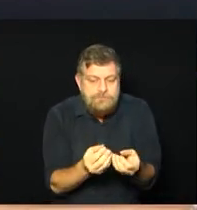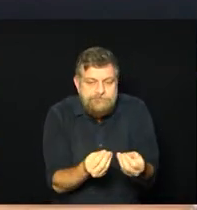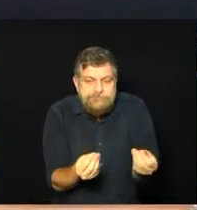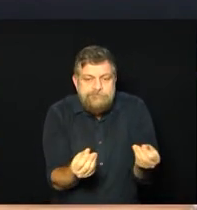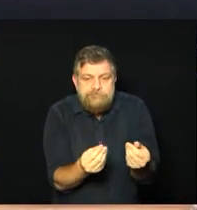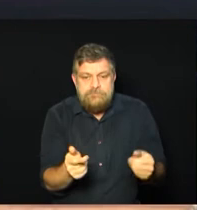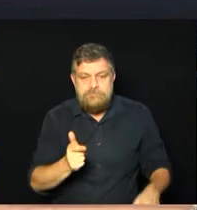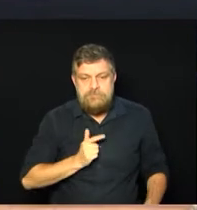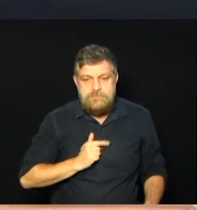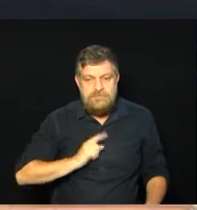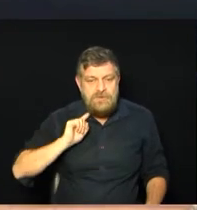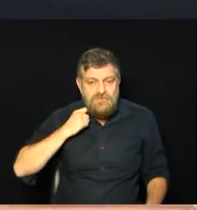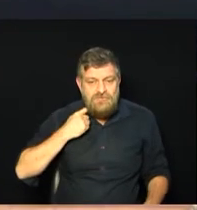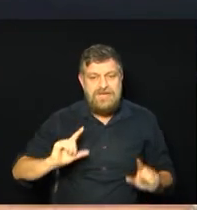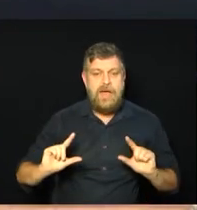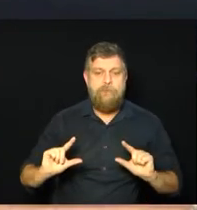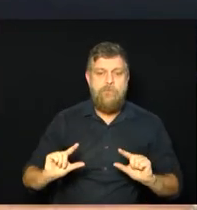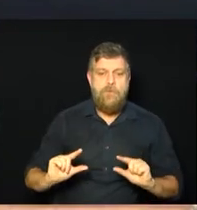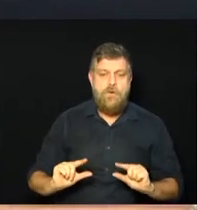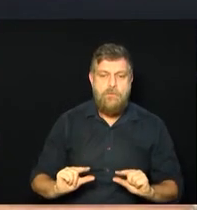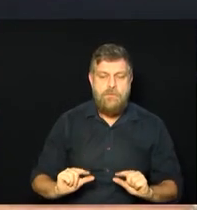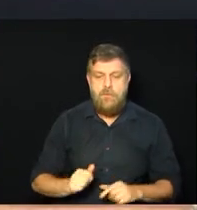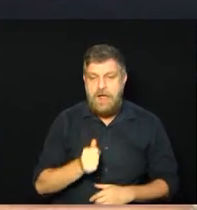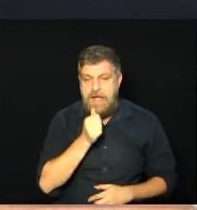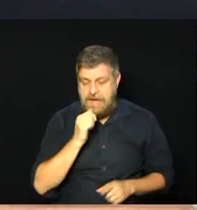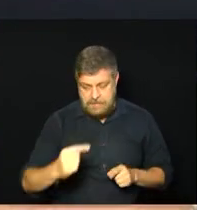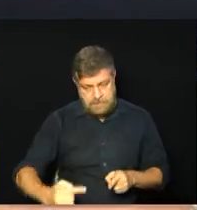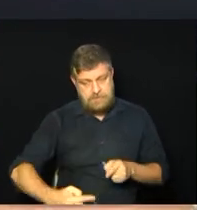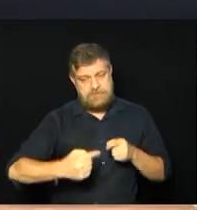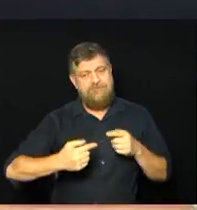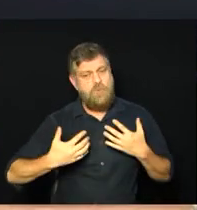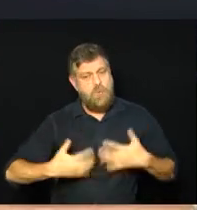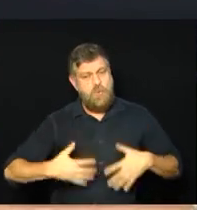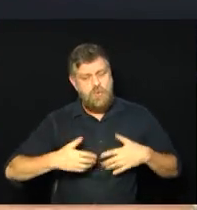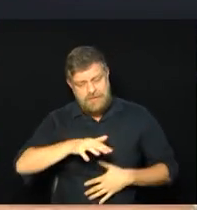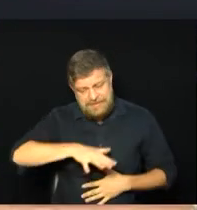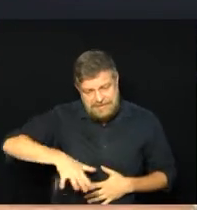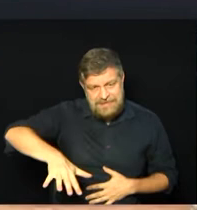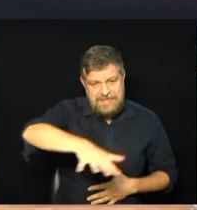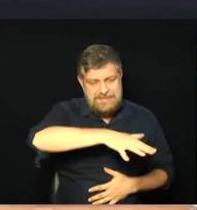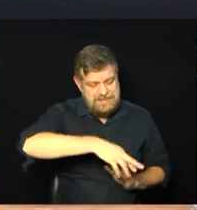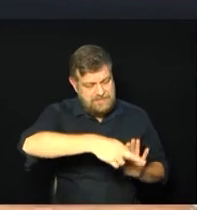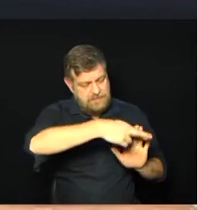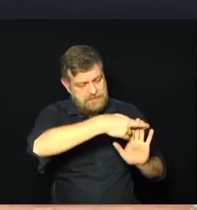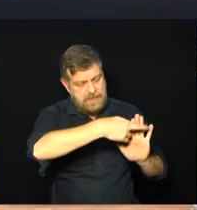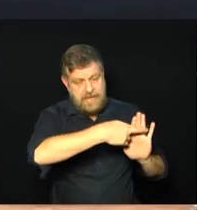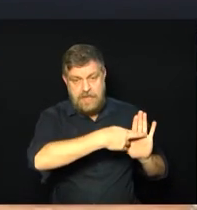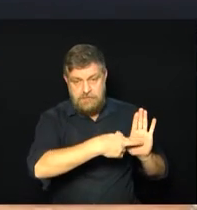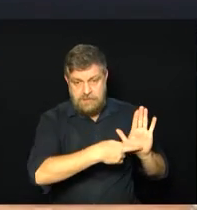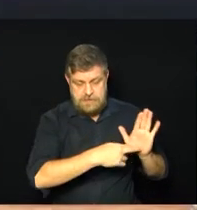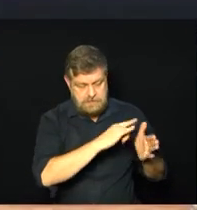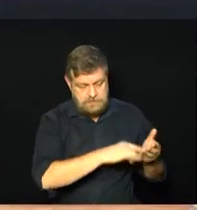com baixa quantidade de poluentes. Ainda é um desafio enorme nas áreas que vão ser regularizadas. A gente ainda